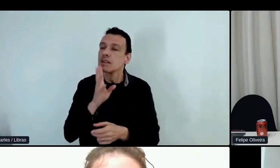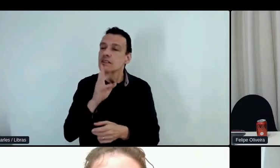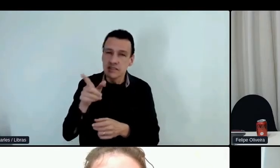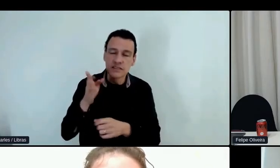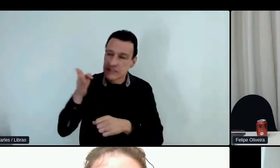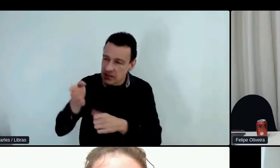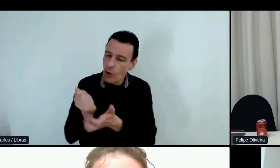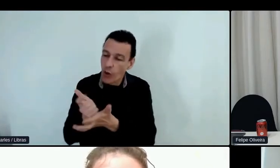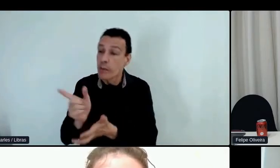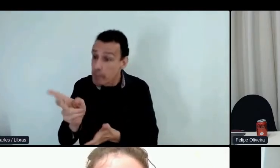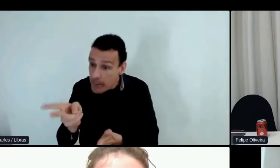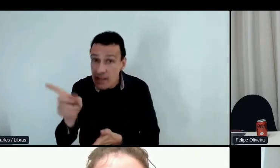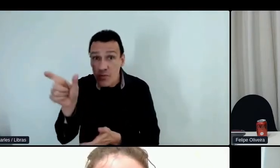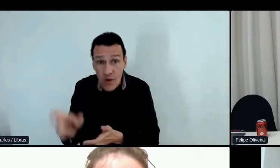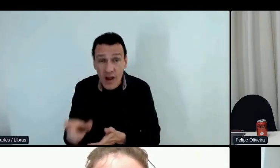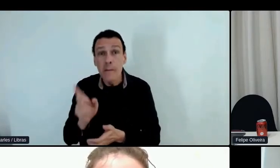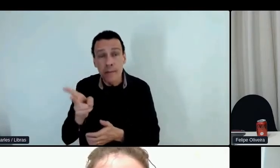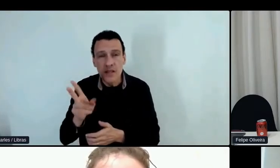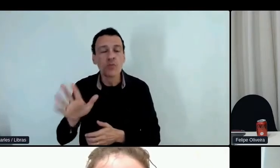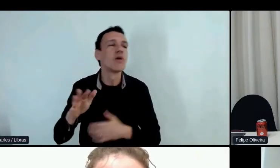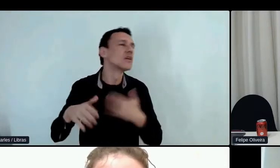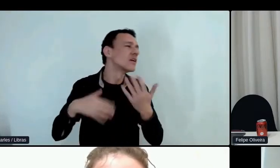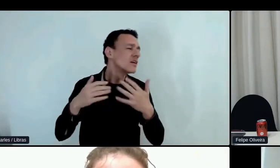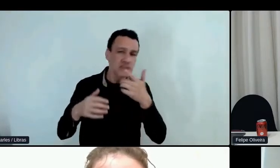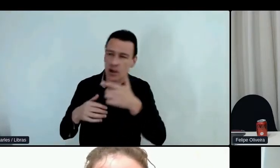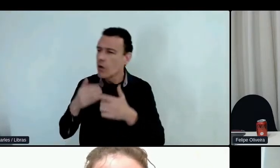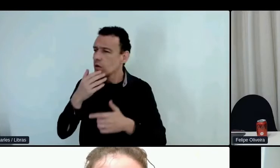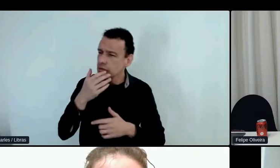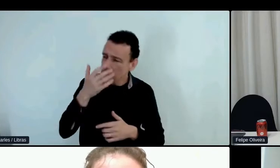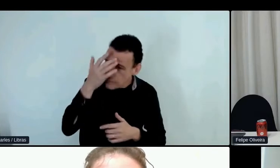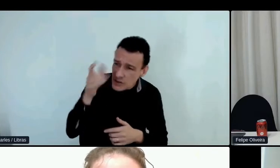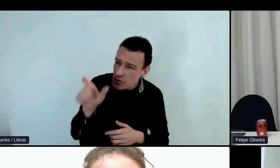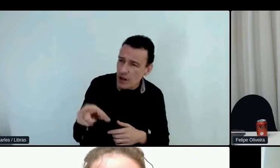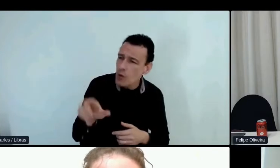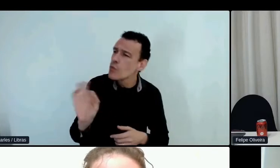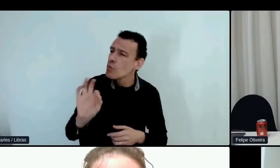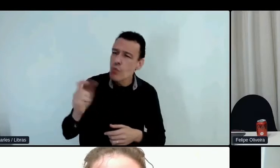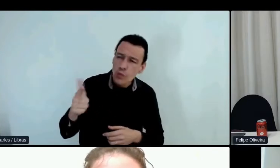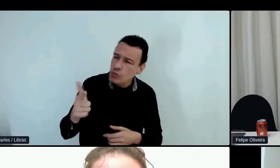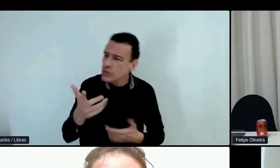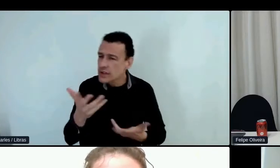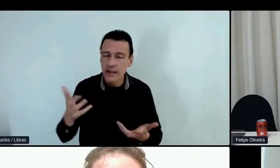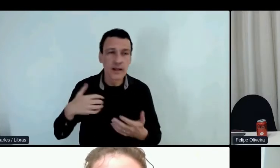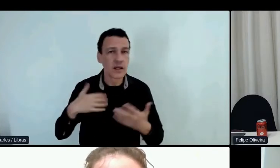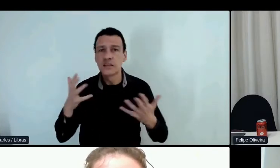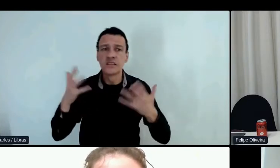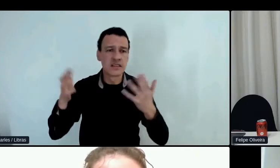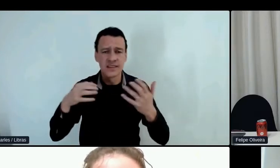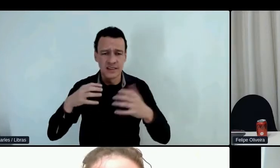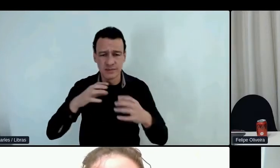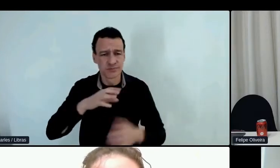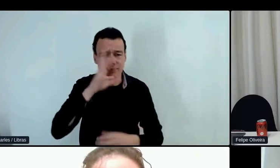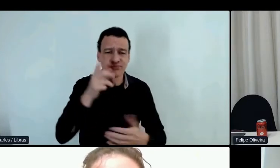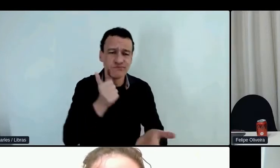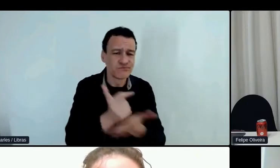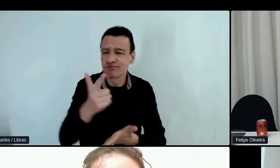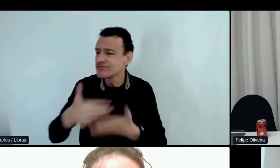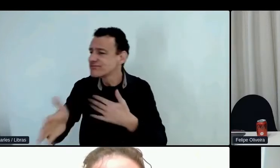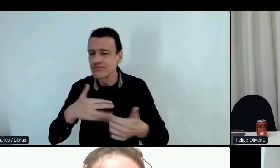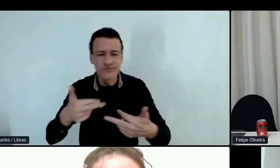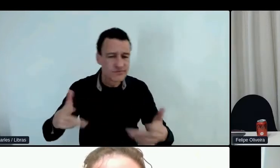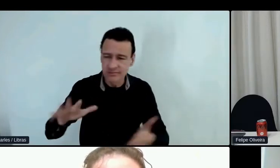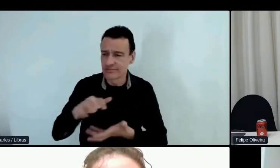uma loja e, por exemplo, ela está acostumada a sempre comprar com o mesmo vendedor, no dia que aquele vendedor não está, ela